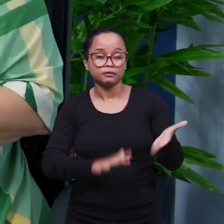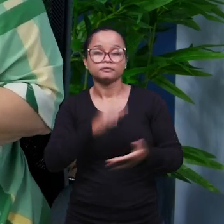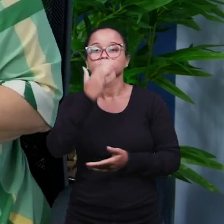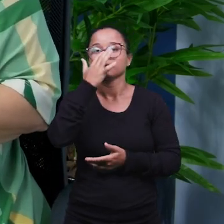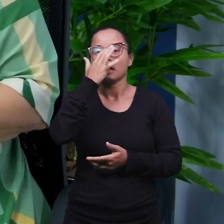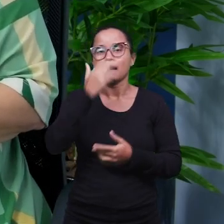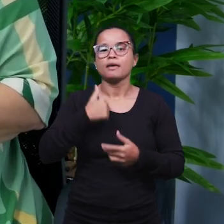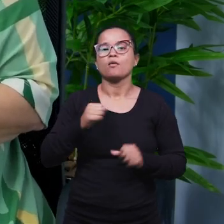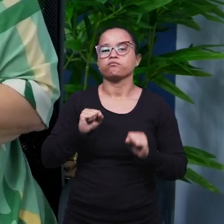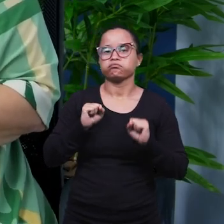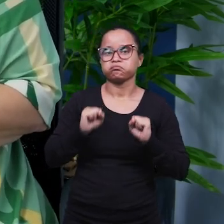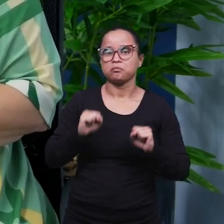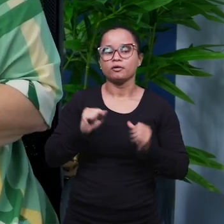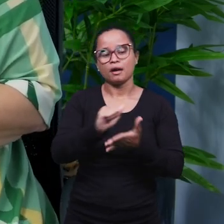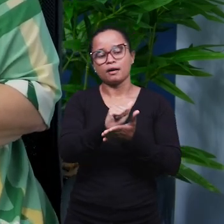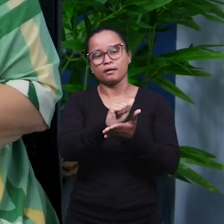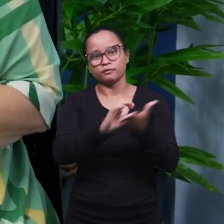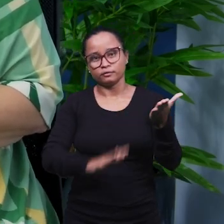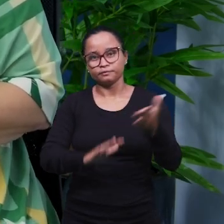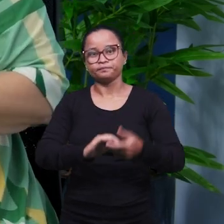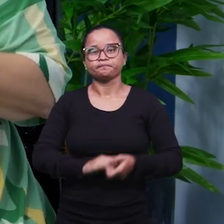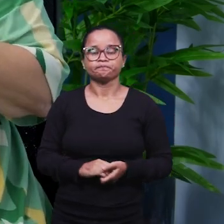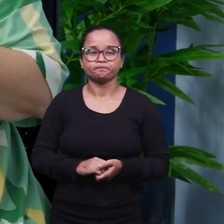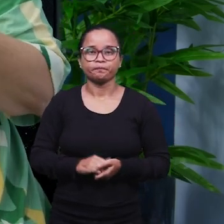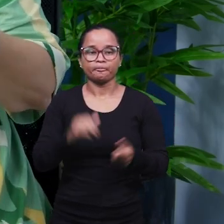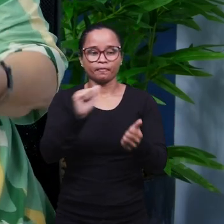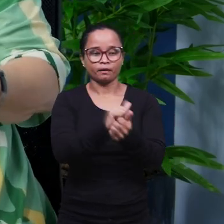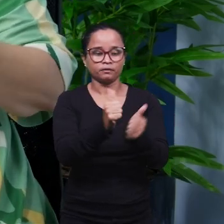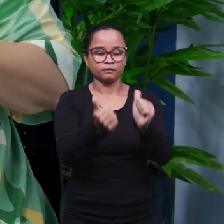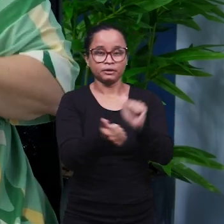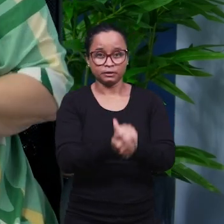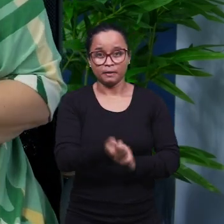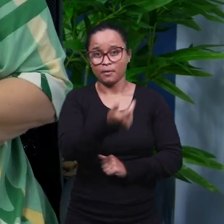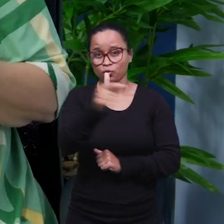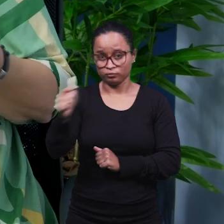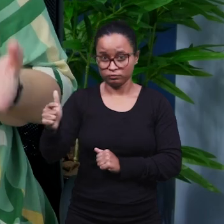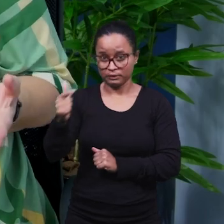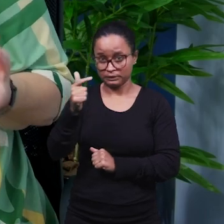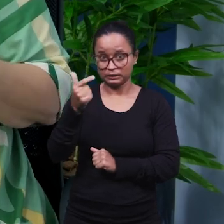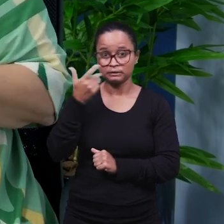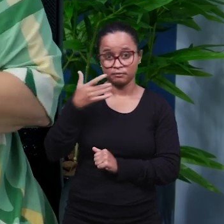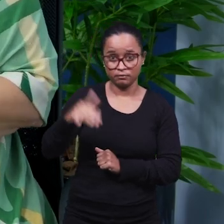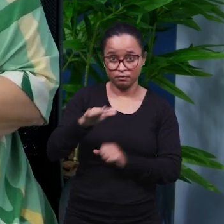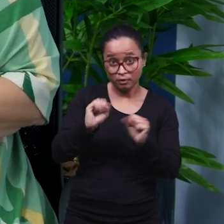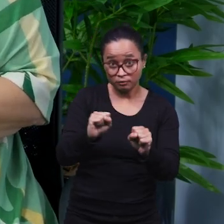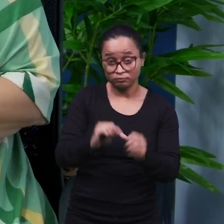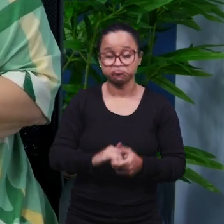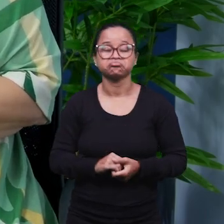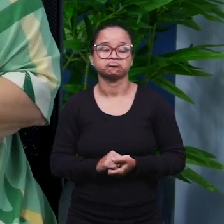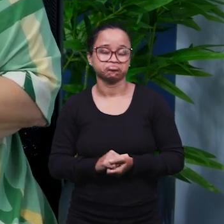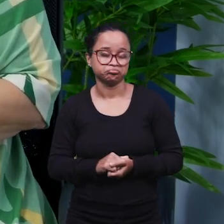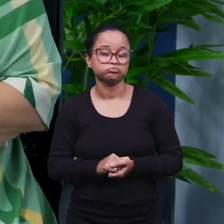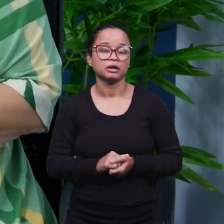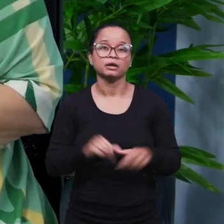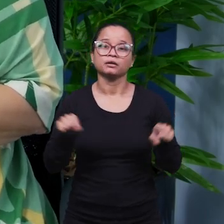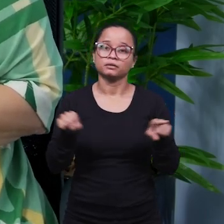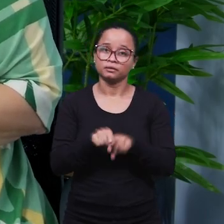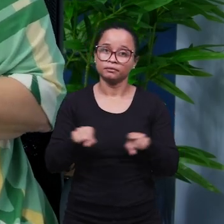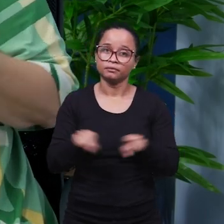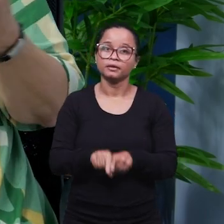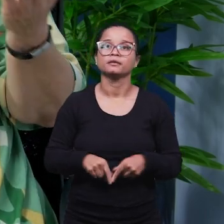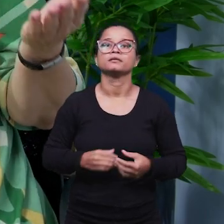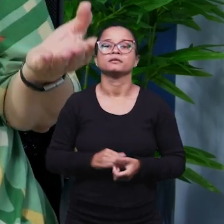atividade. Eu posso dar a atividade adaptada para as outras crianças? Posso. Eu posso